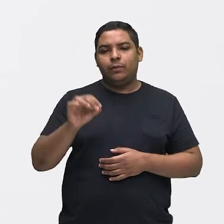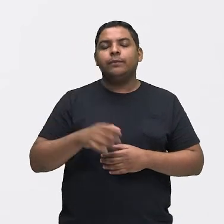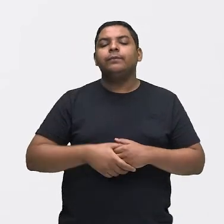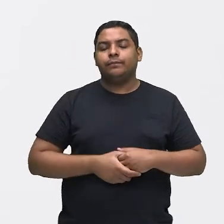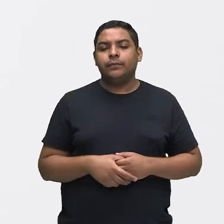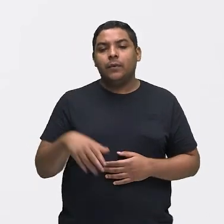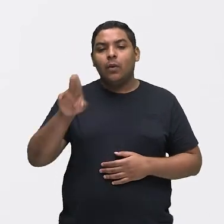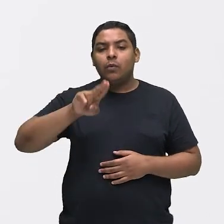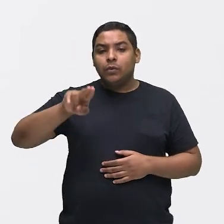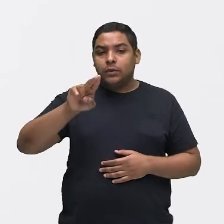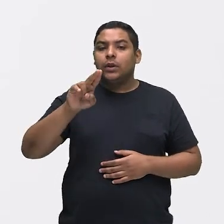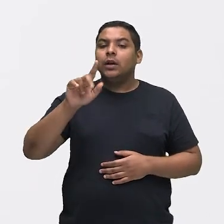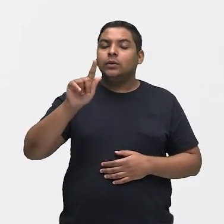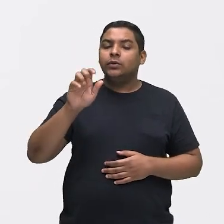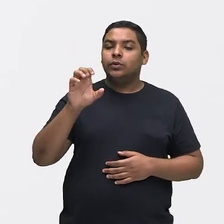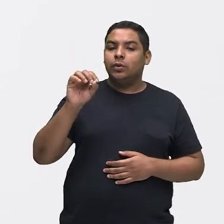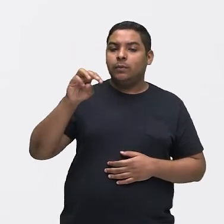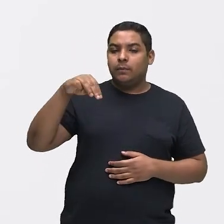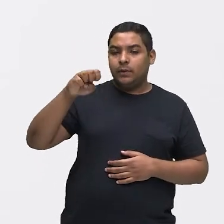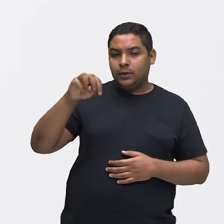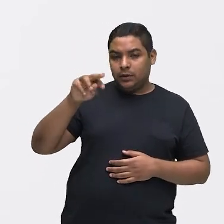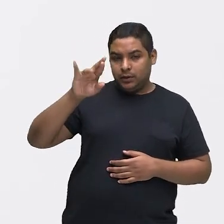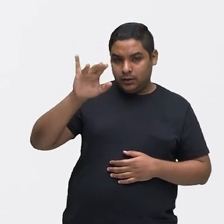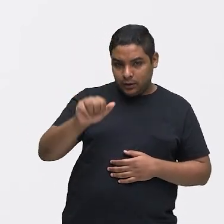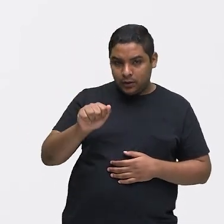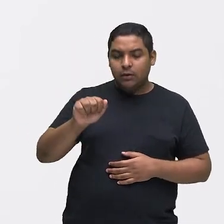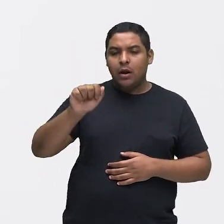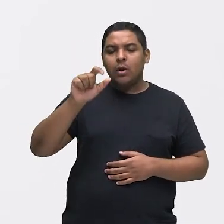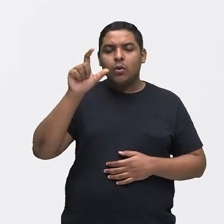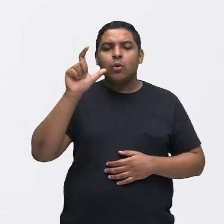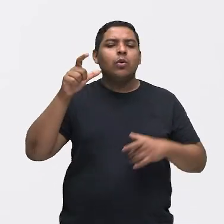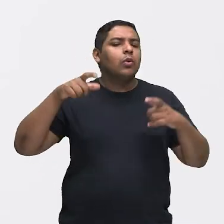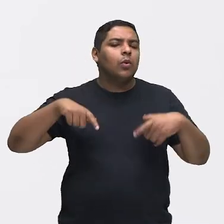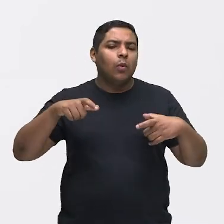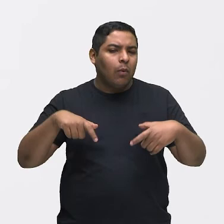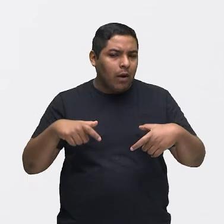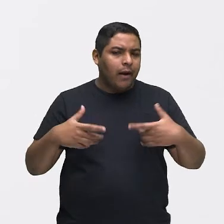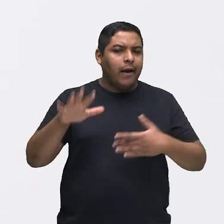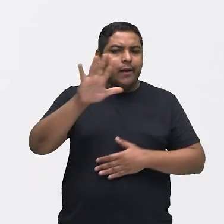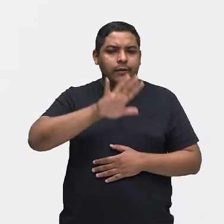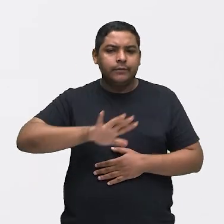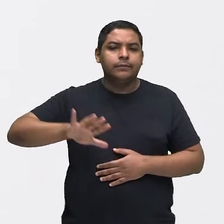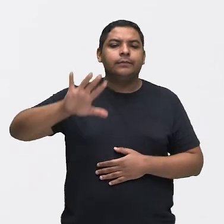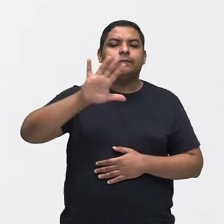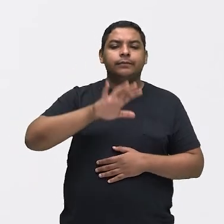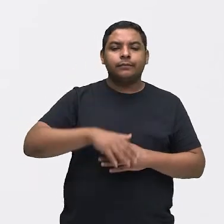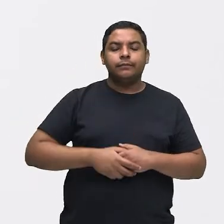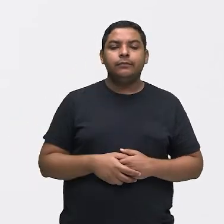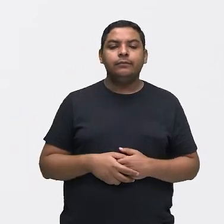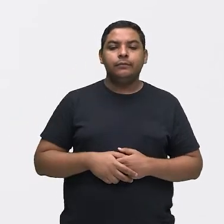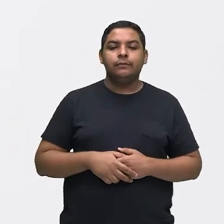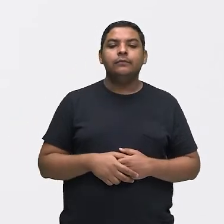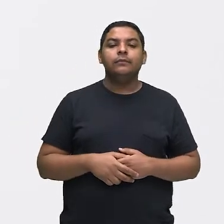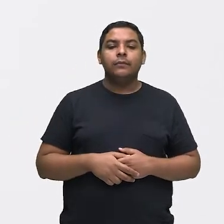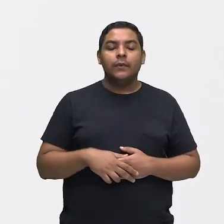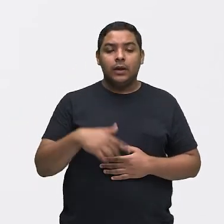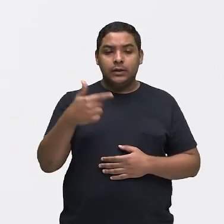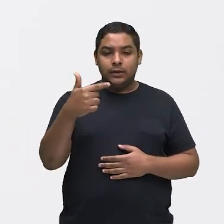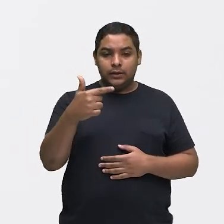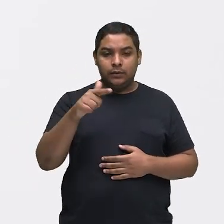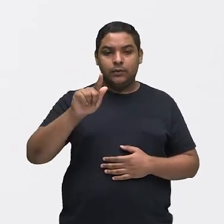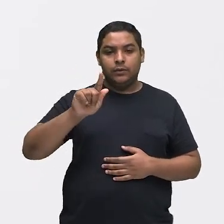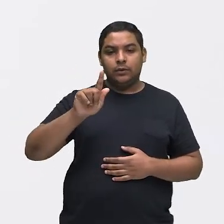na geometria para determinar um lugar no espaço. Então, isso aqui seria o ponto geométrico, não é